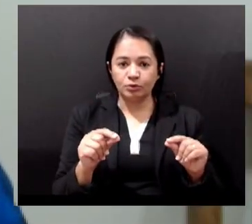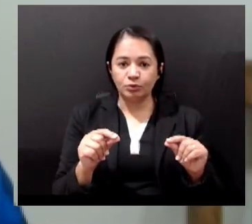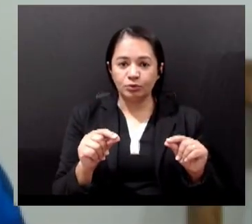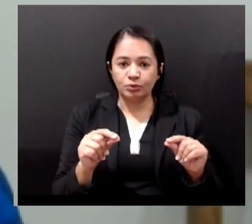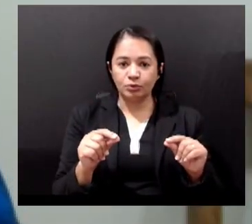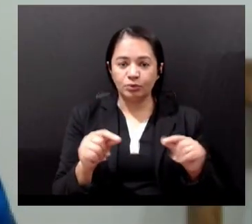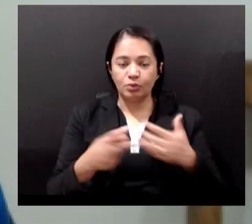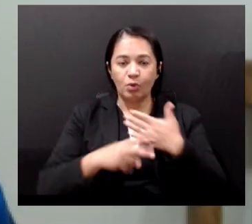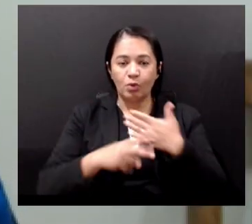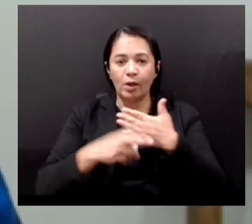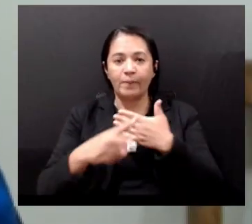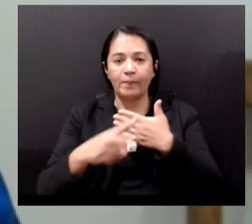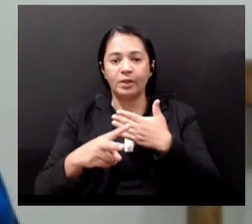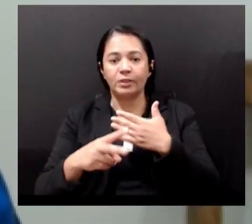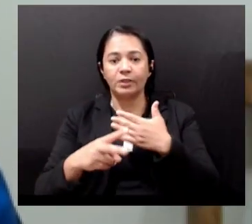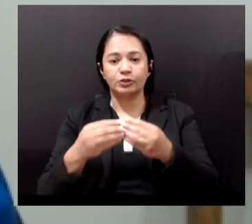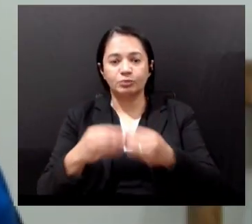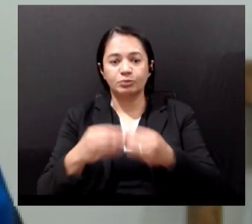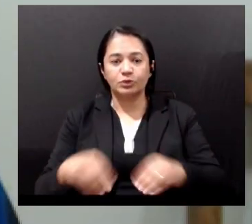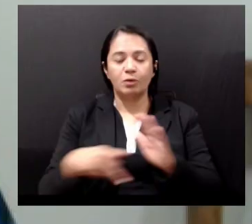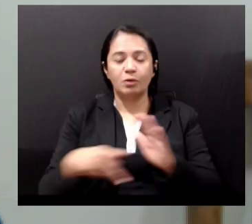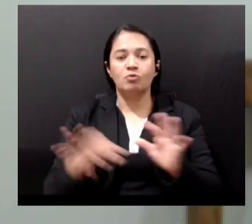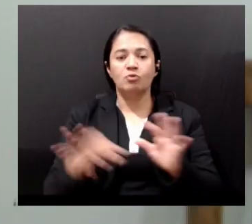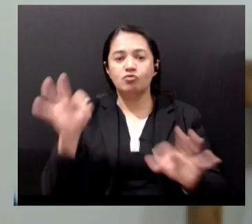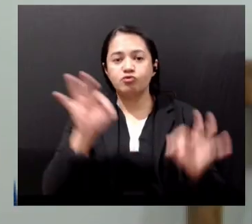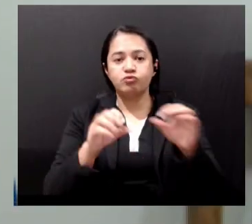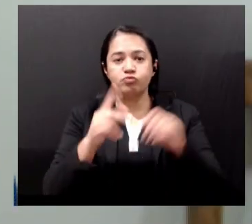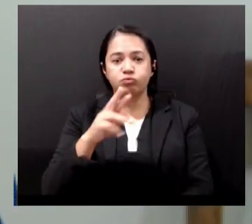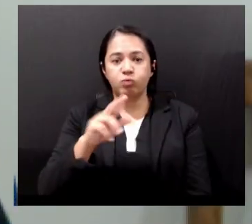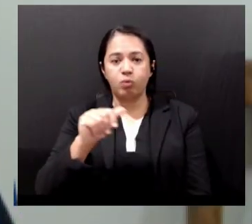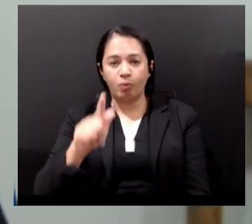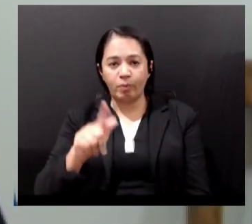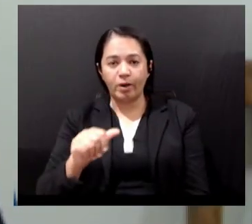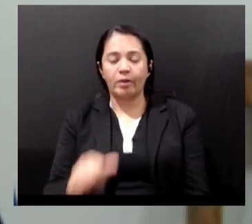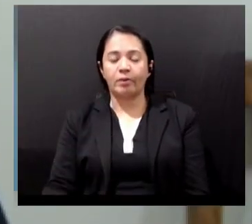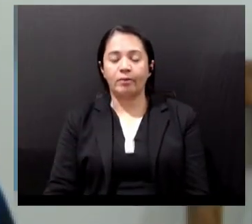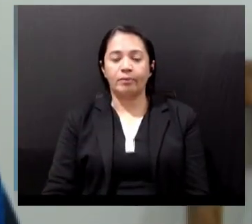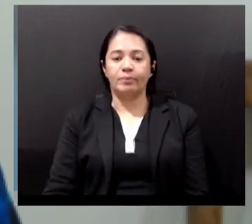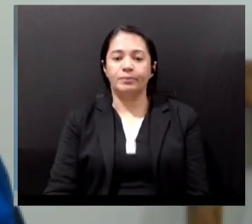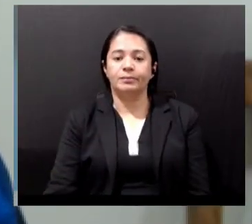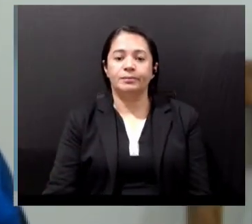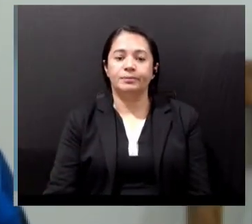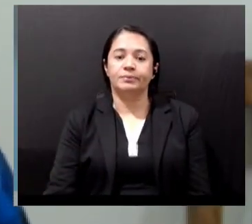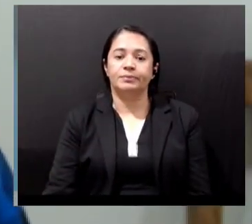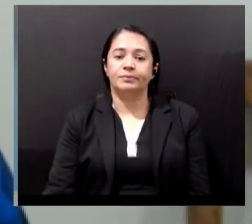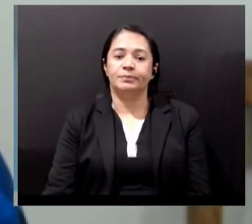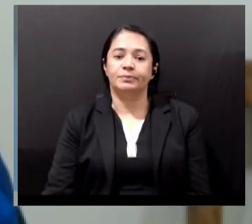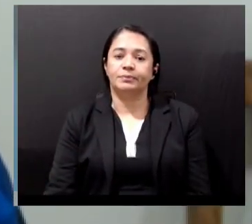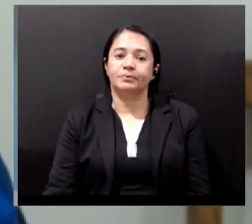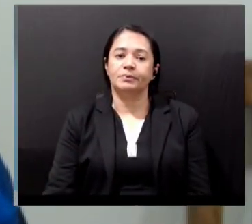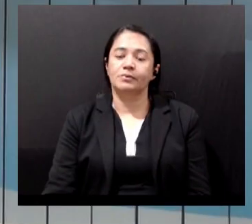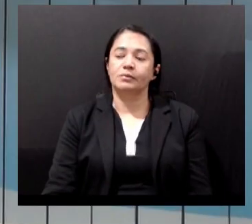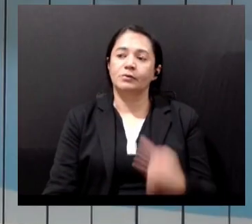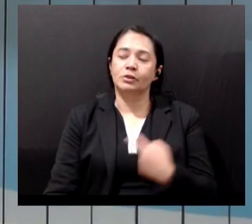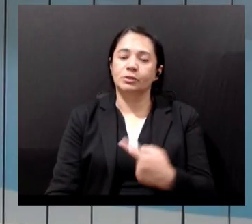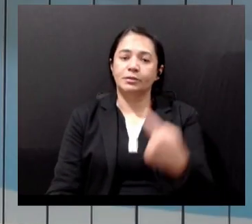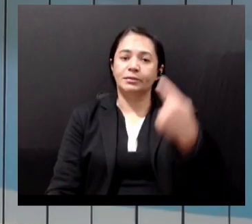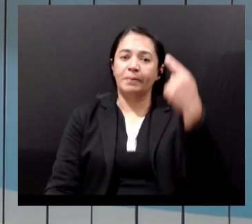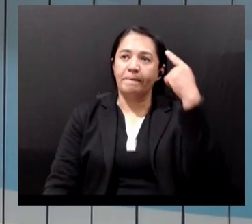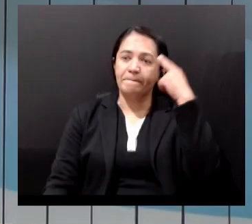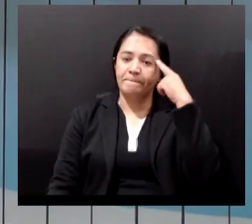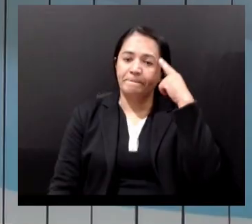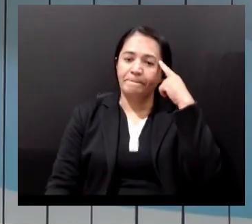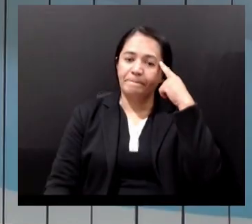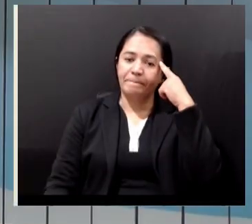pouco o impacto nocivo das pragas nas culturas plantadas. E quando a gente pensa em